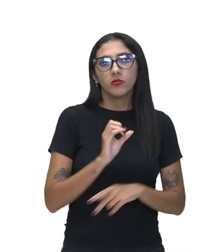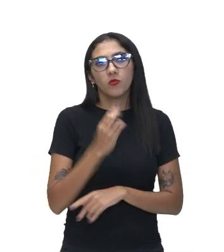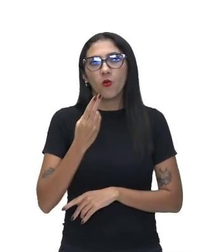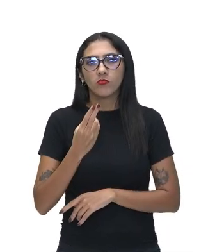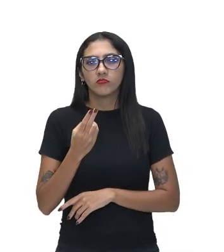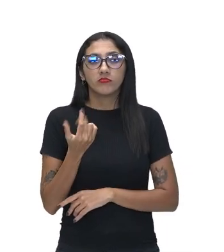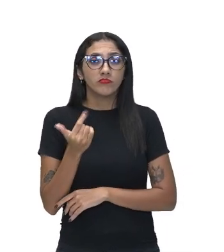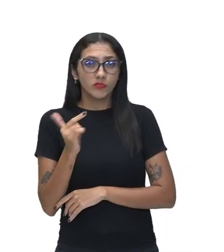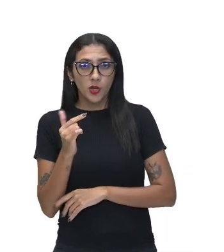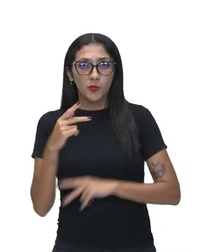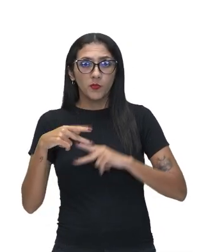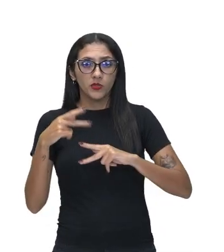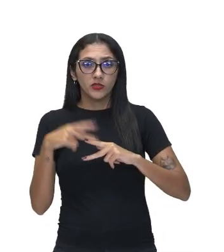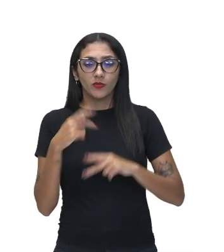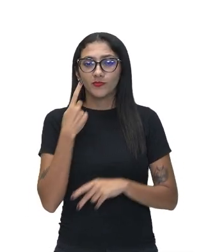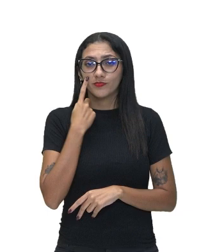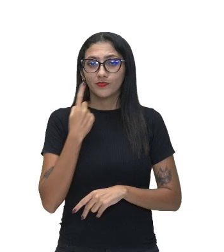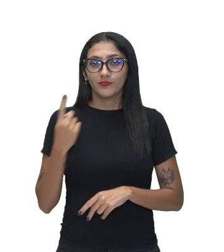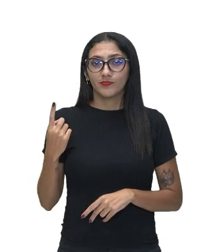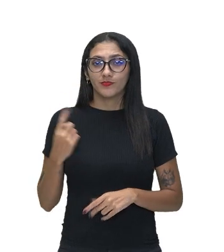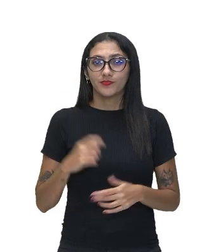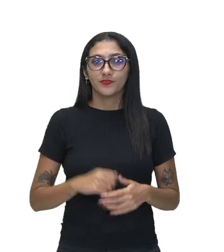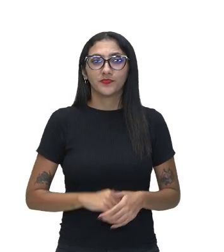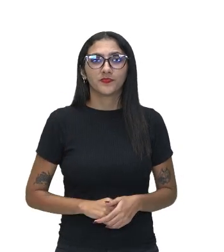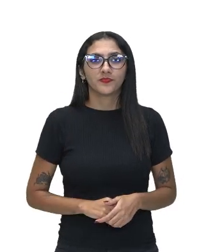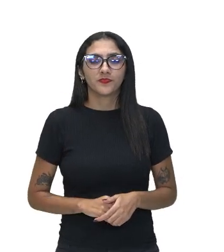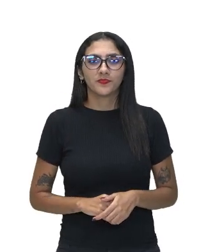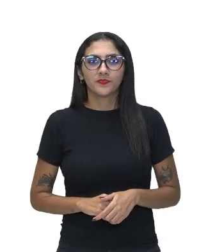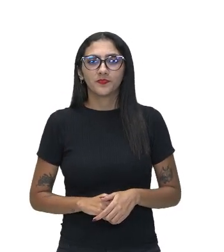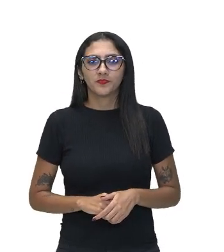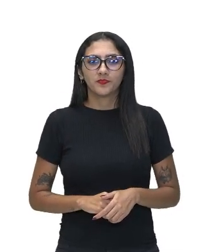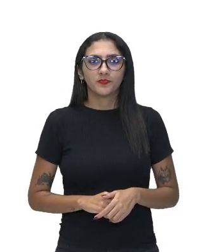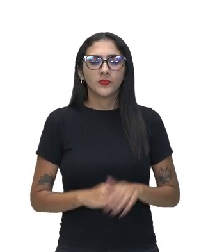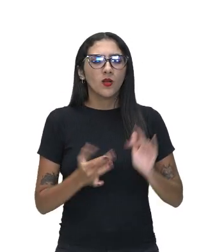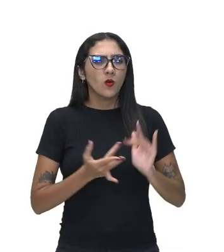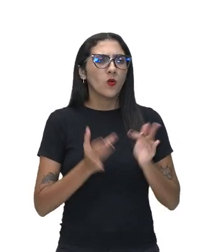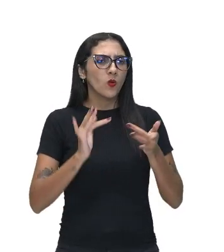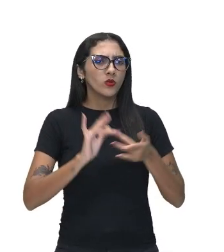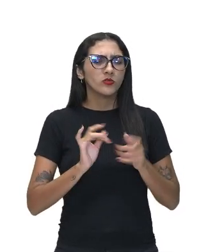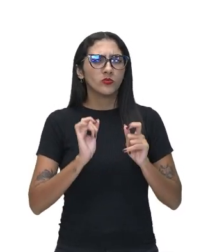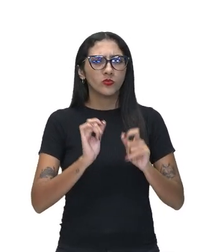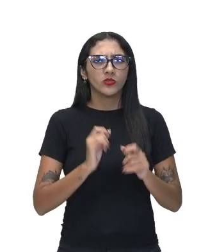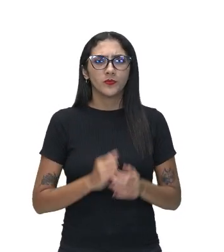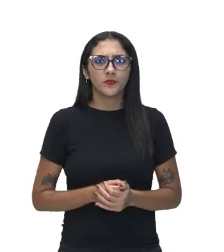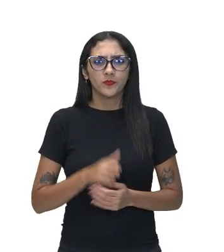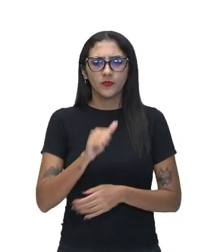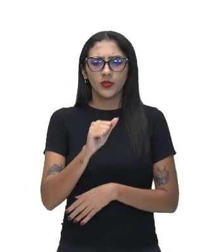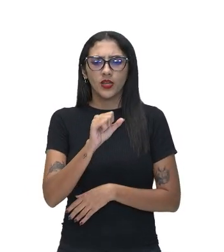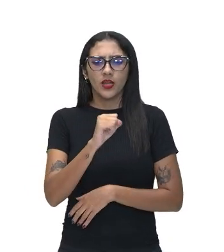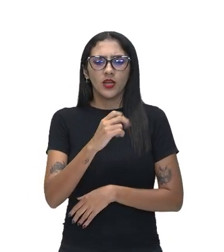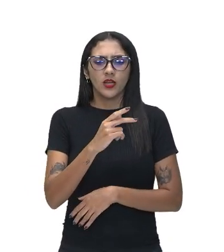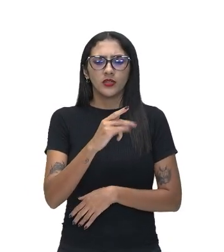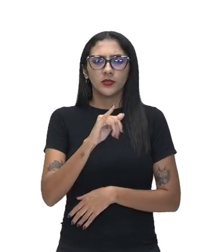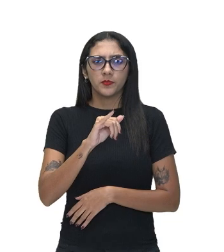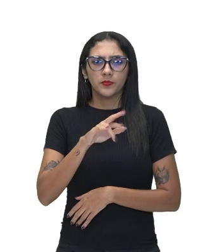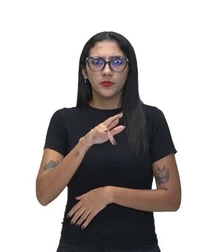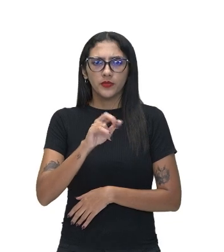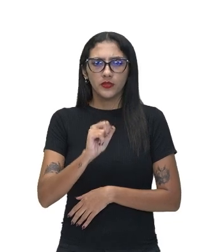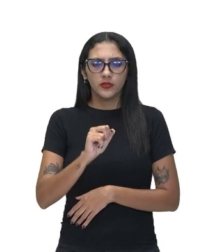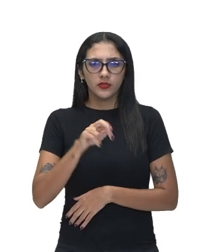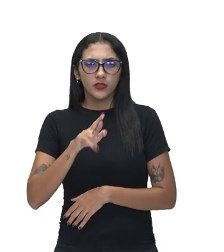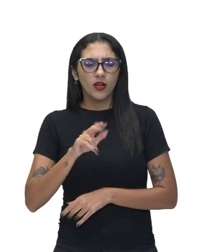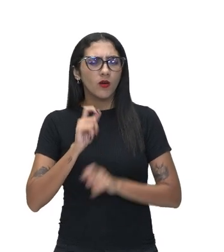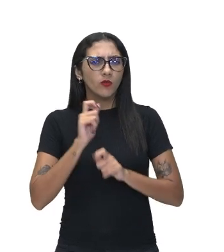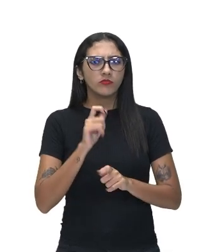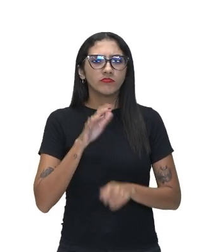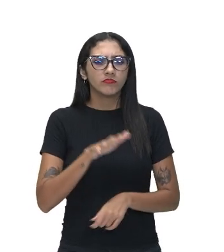preposição. Olha o exemplo. No sentido de aspirar, ou seja, de inspirar o ar,